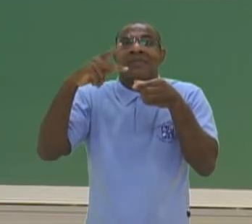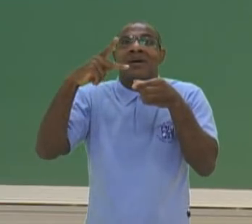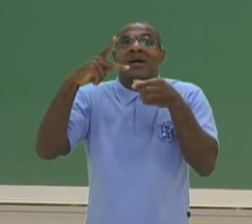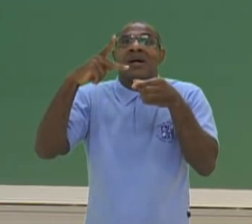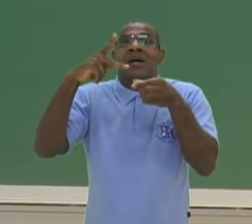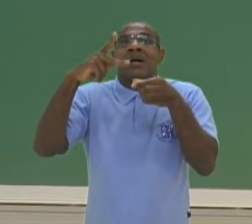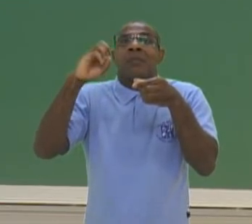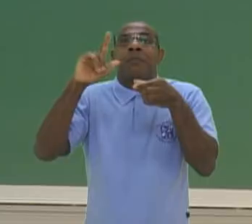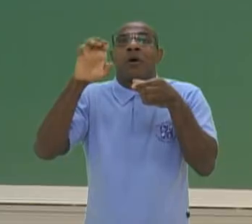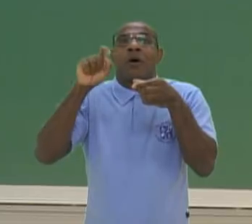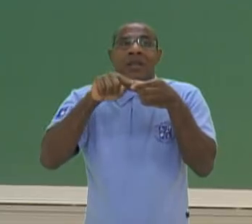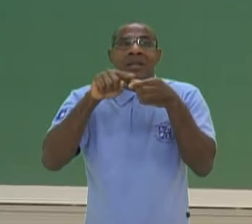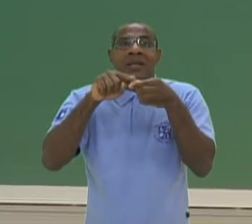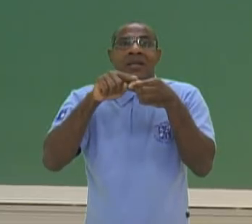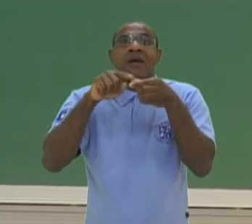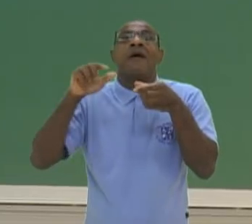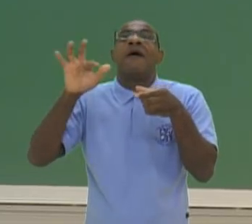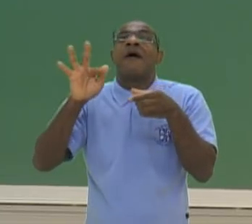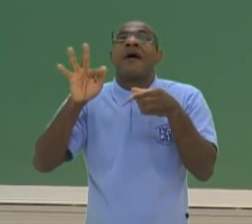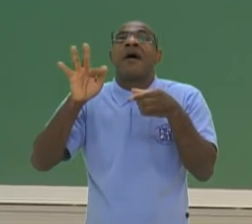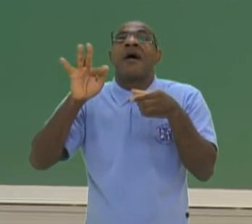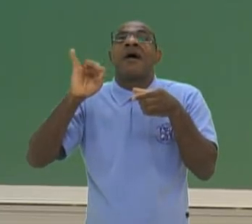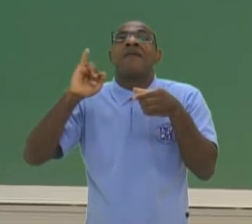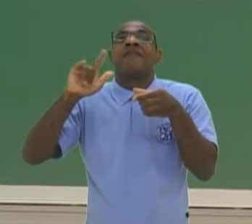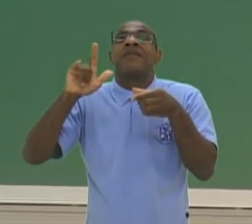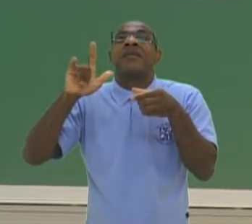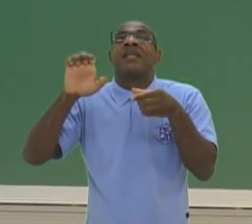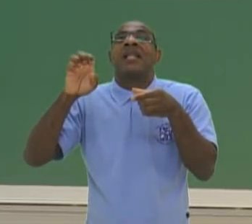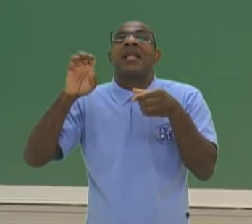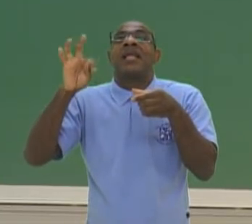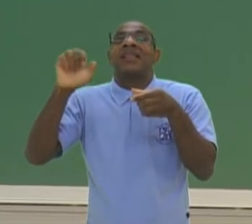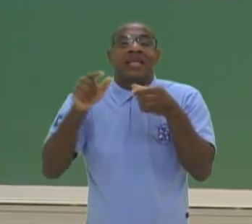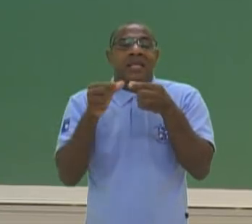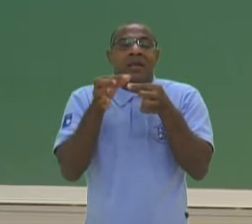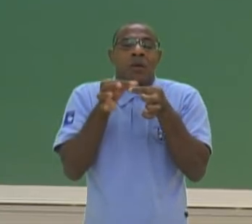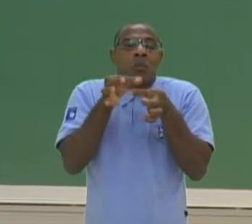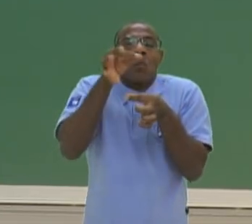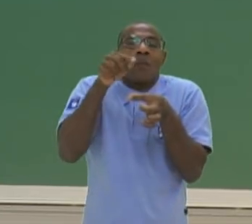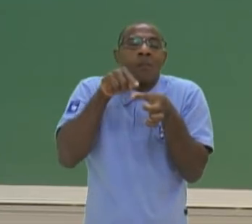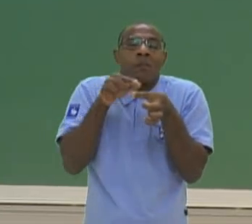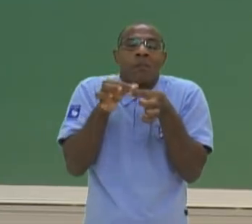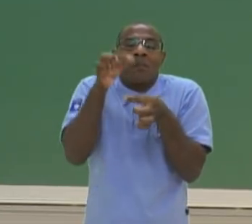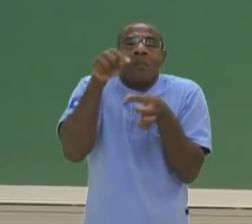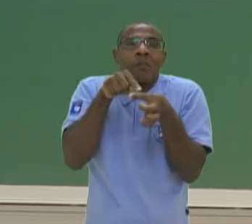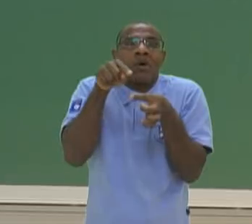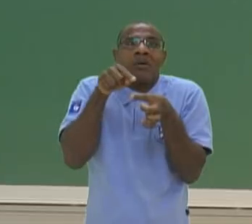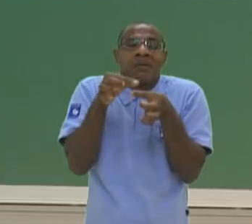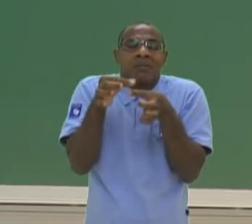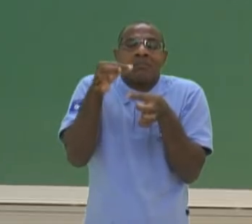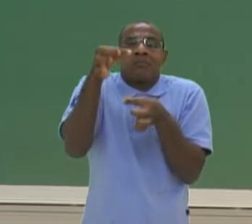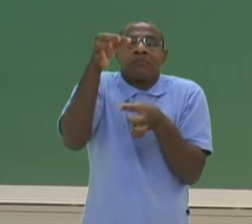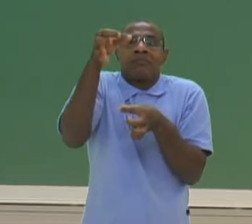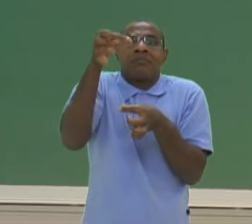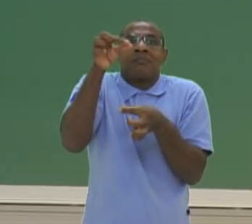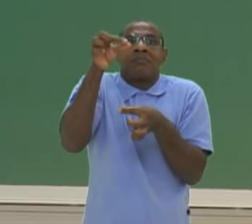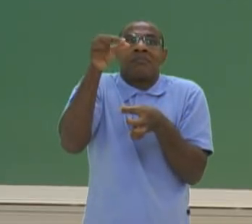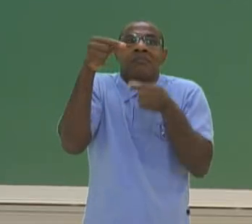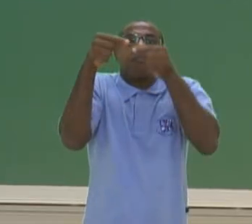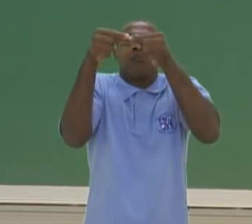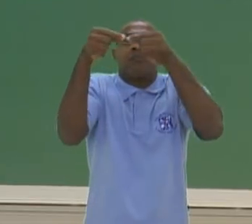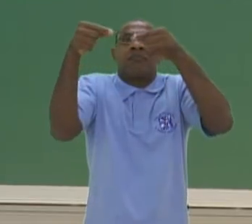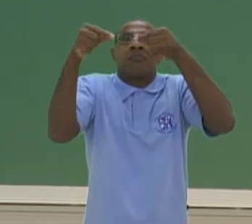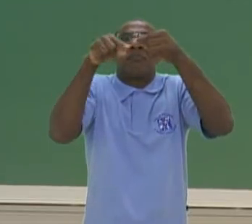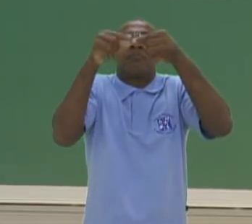filete é o cabinho que segura a antera. Geralmente, esse filete ele é comprido para que o pólen fique